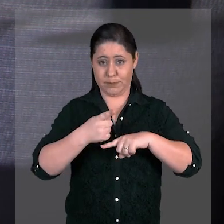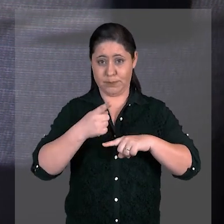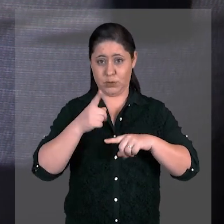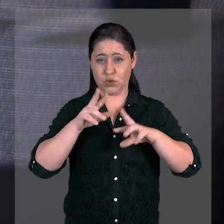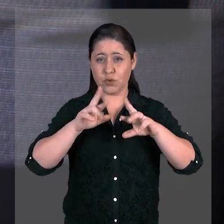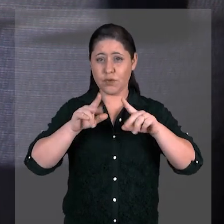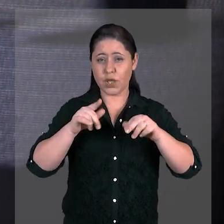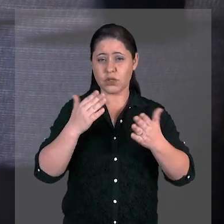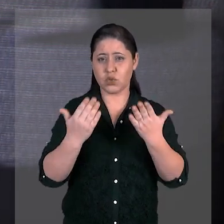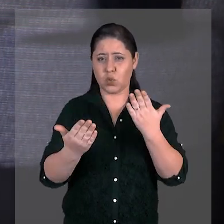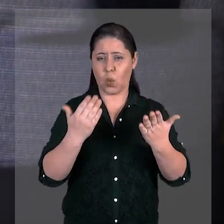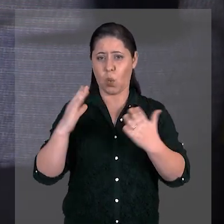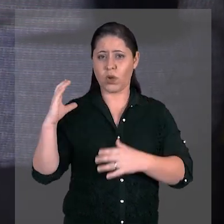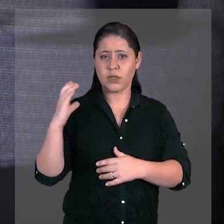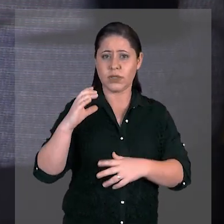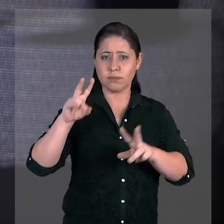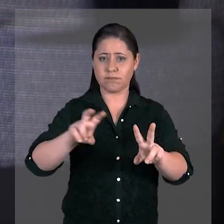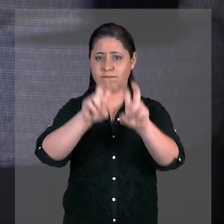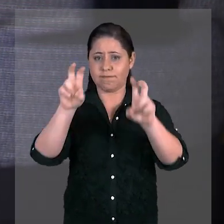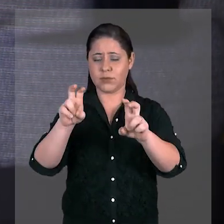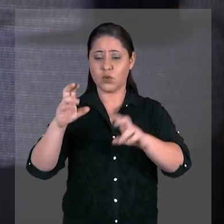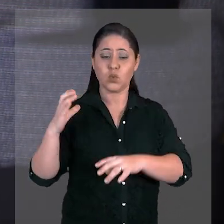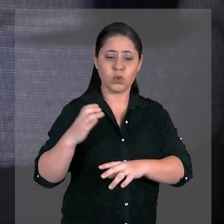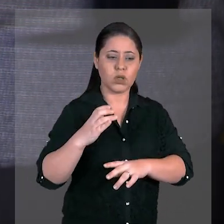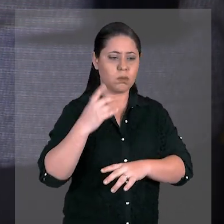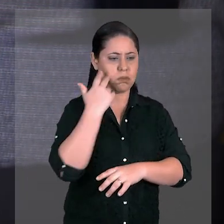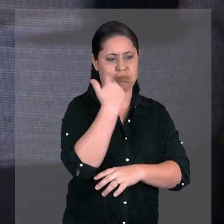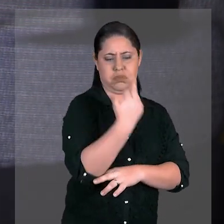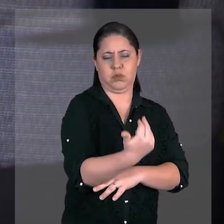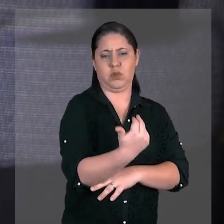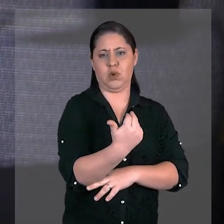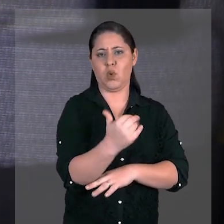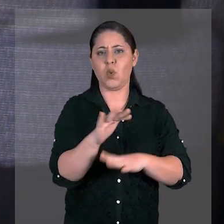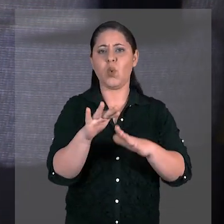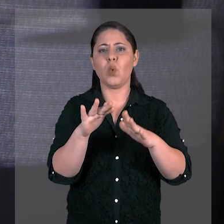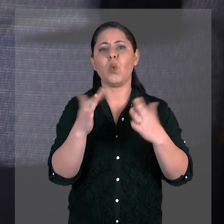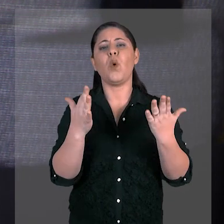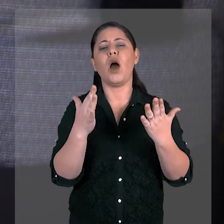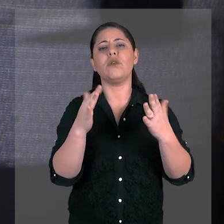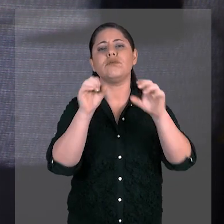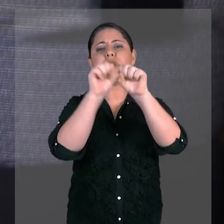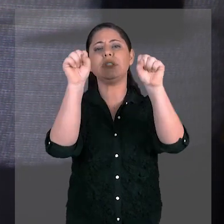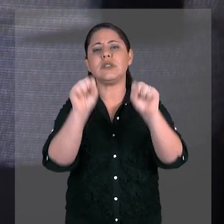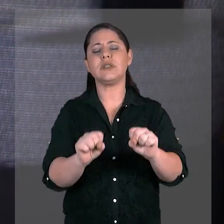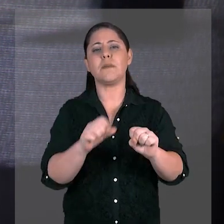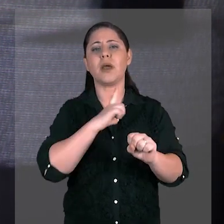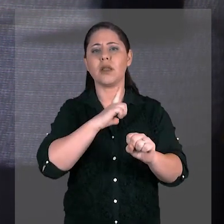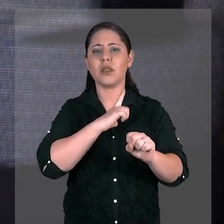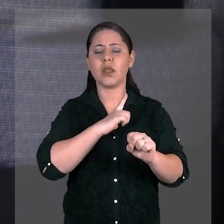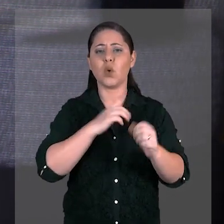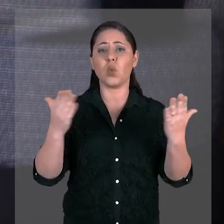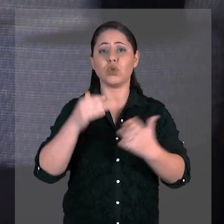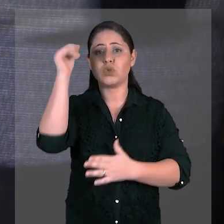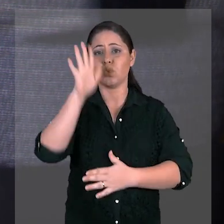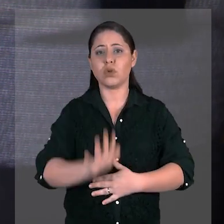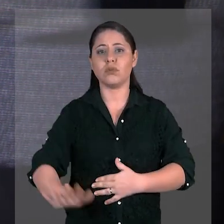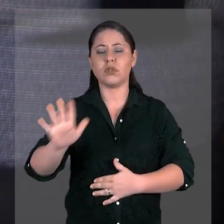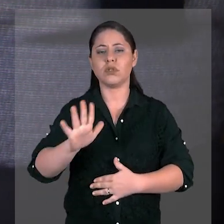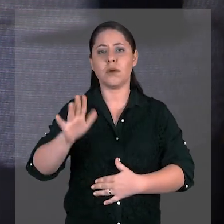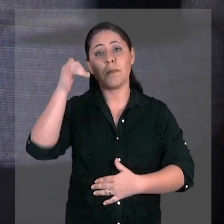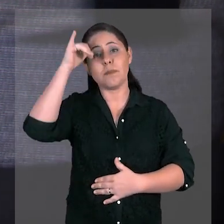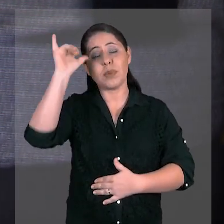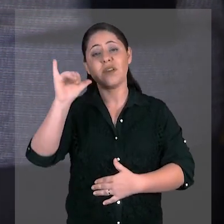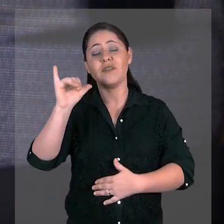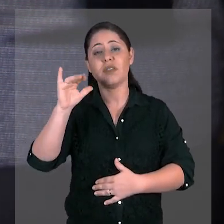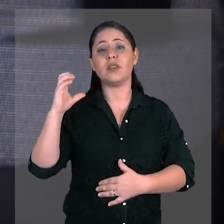crime cibernético e um crime comum, eu gostaria de saber quais são os principais mecanismos legais que existem hoje no Brasil